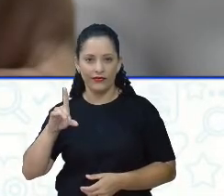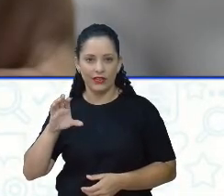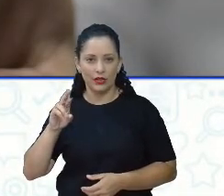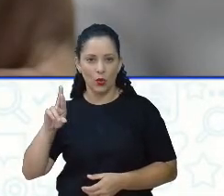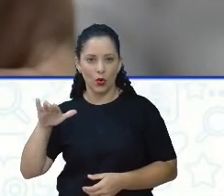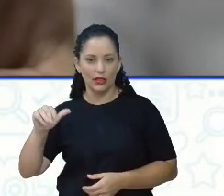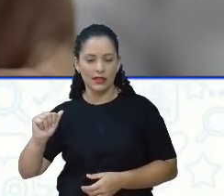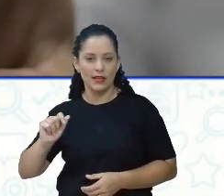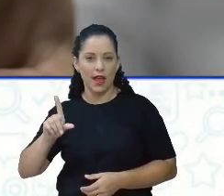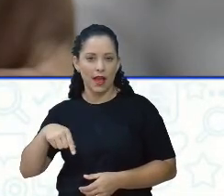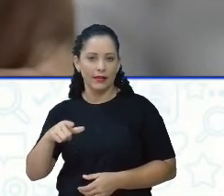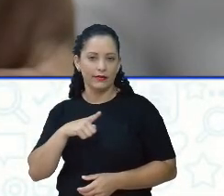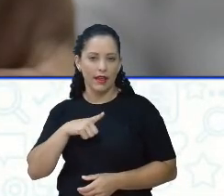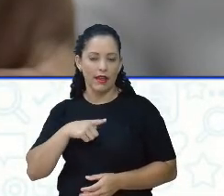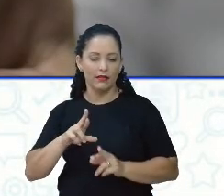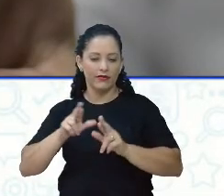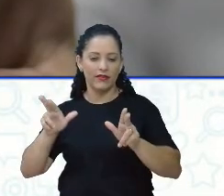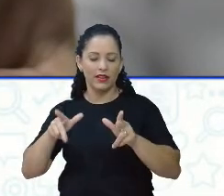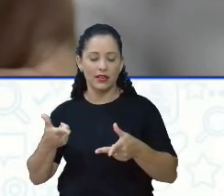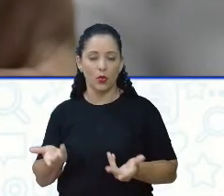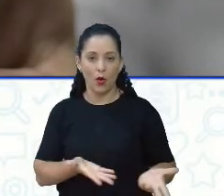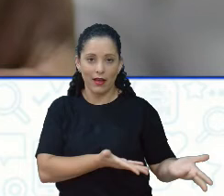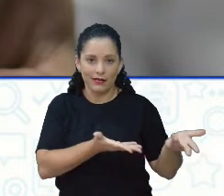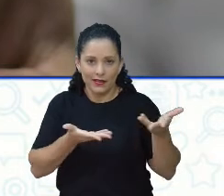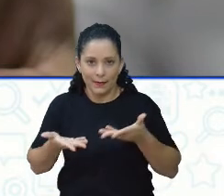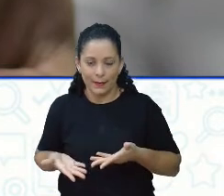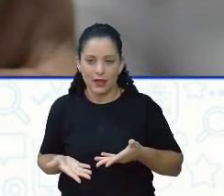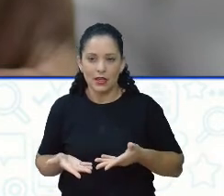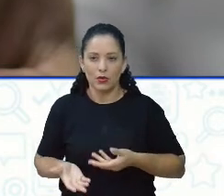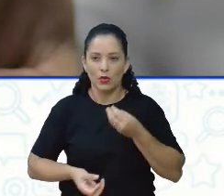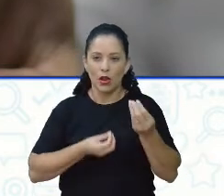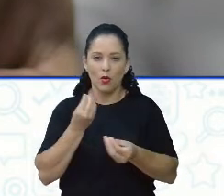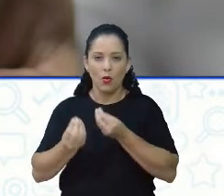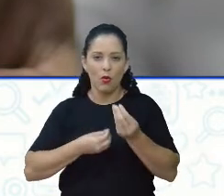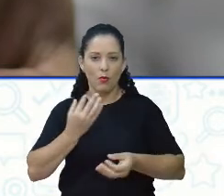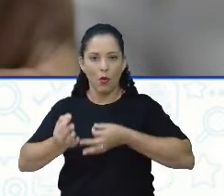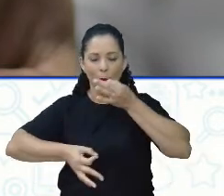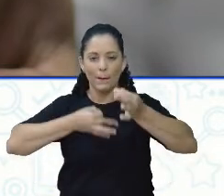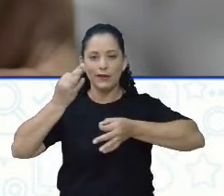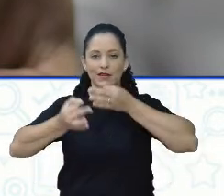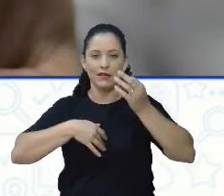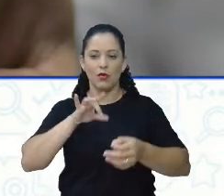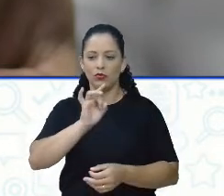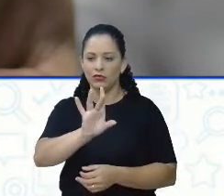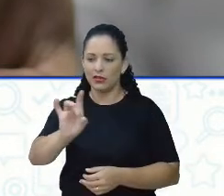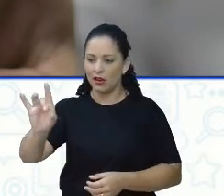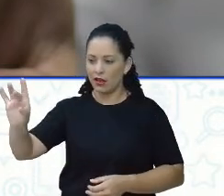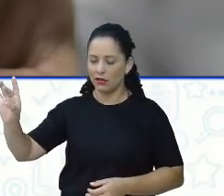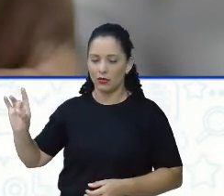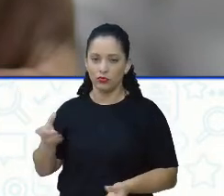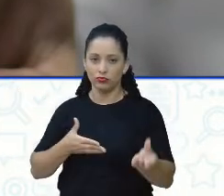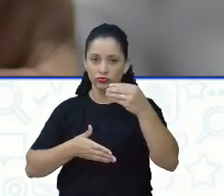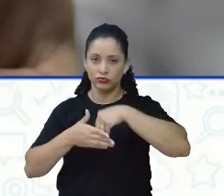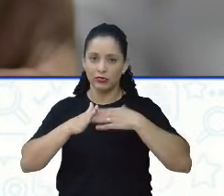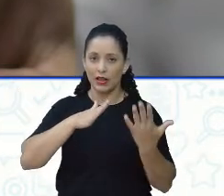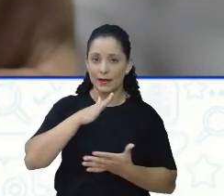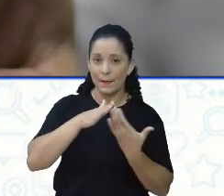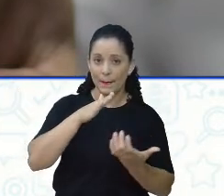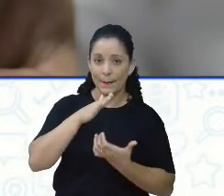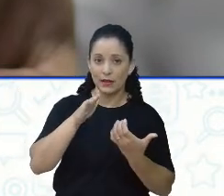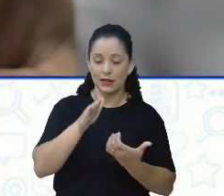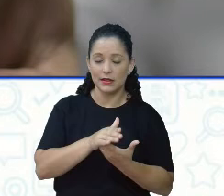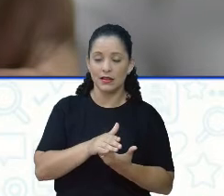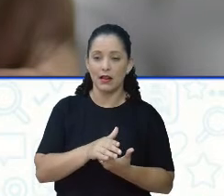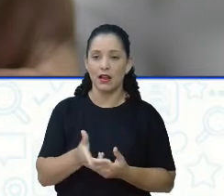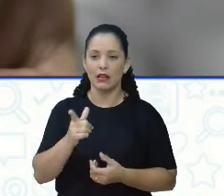eu estava falando para vocês. É uma representação da opinião dos consumidores dentro da empresa. A ouvidoria funciona como se fosse um